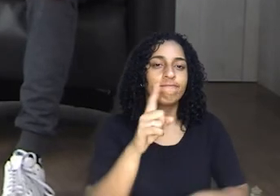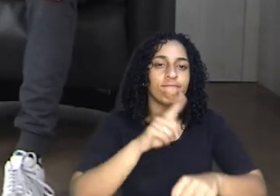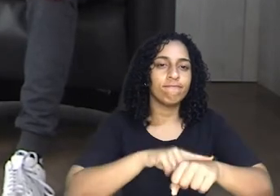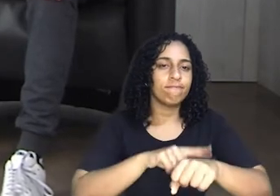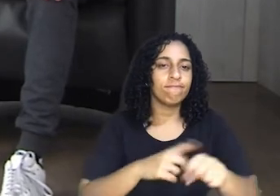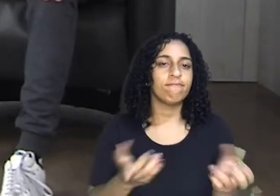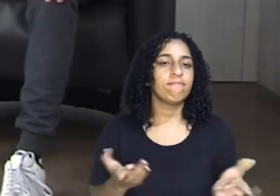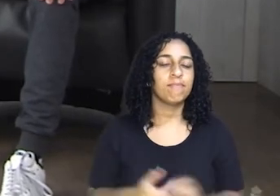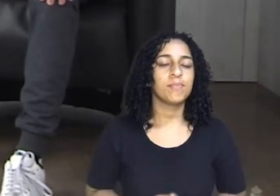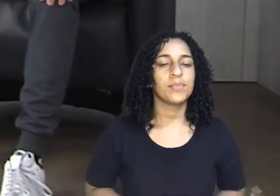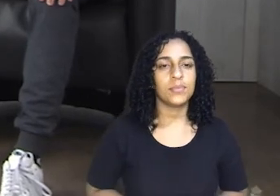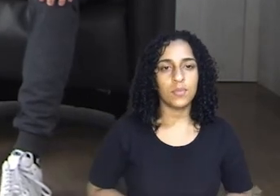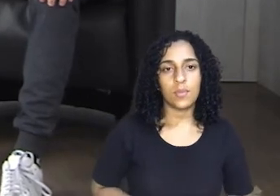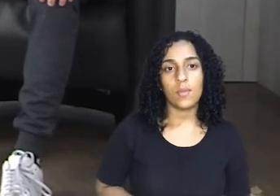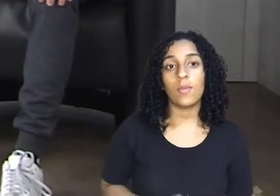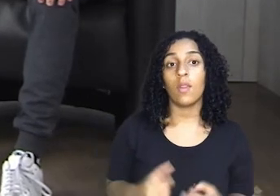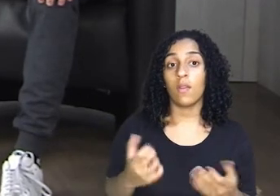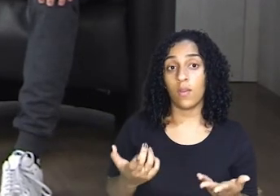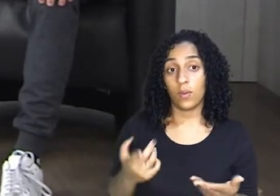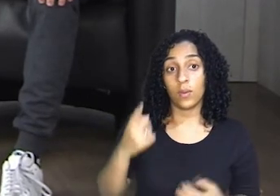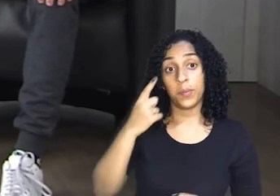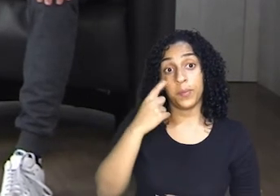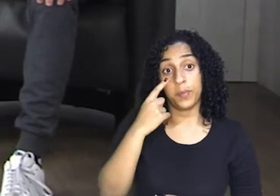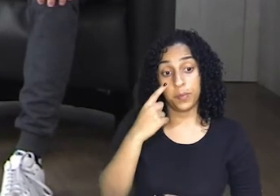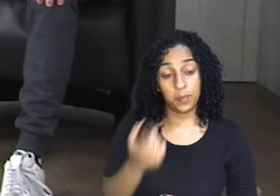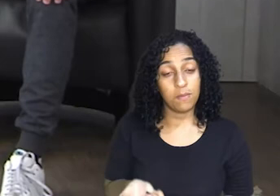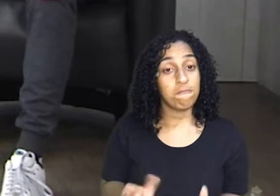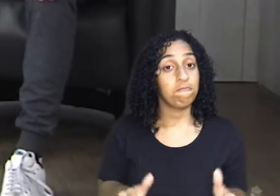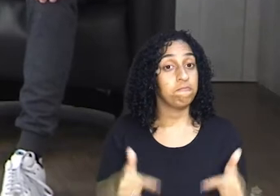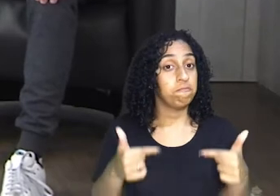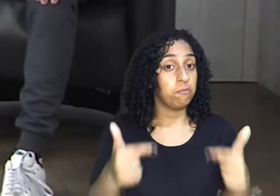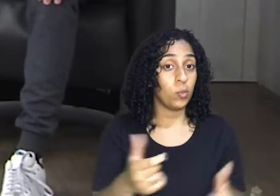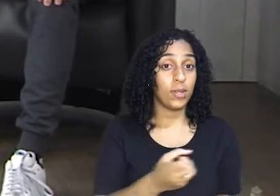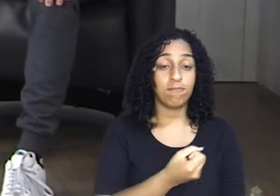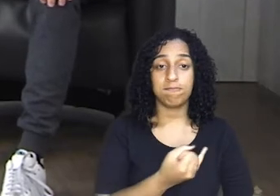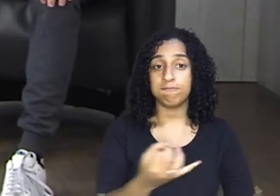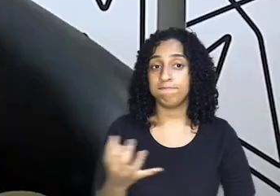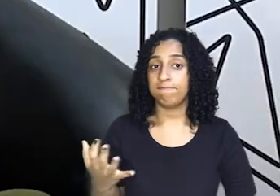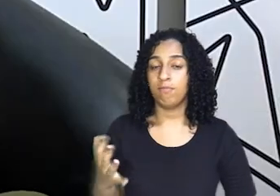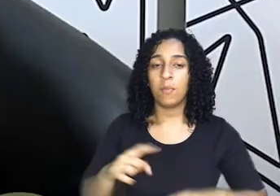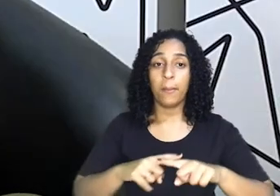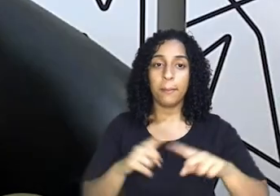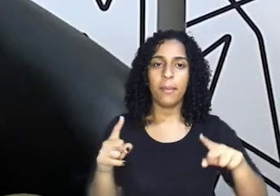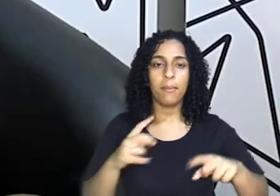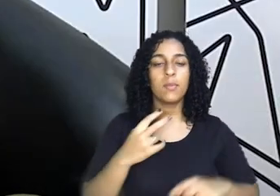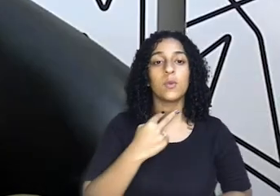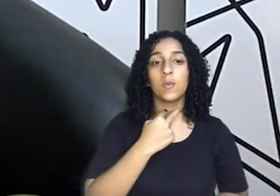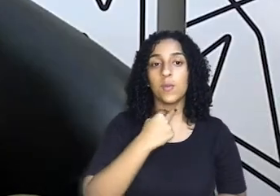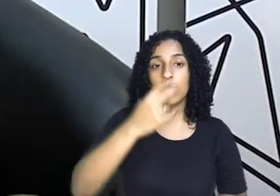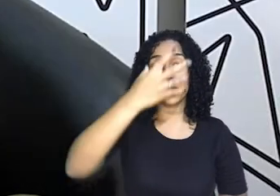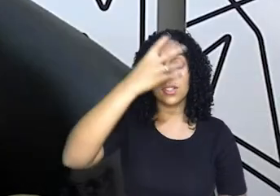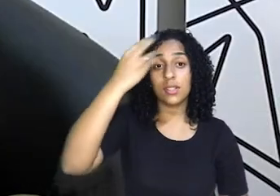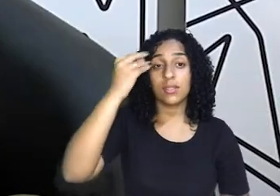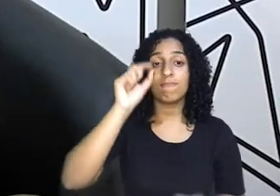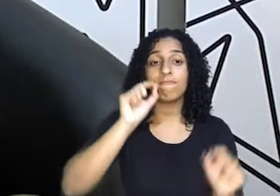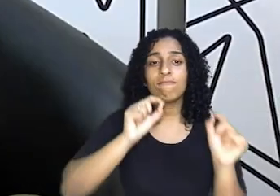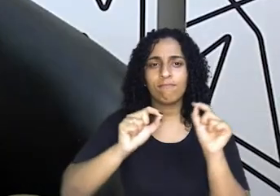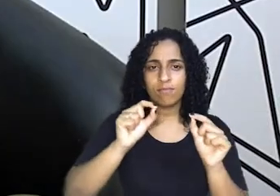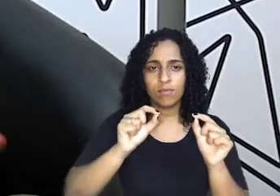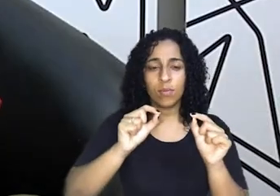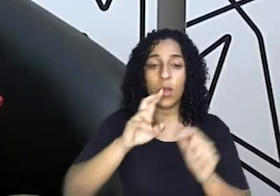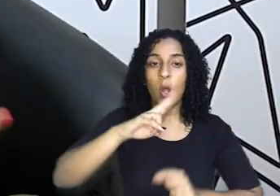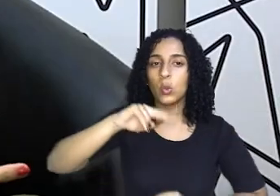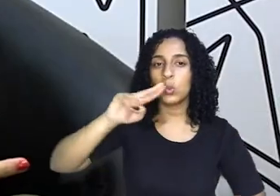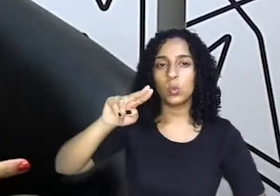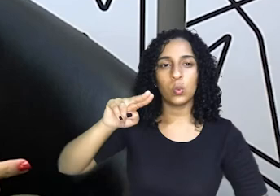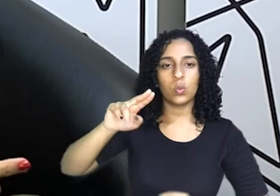encarar isso esse momento olha Victor são muitas mesmo né mas acho que uma coisa que a gente não pode esquecer é que a